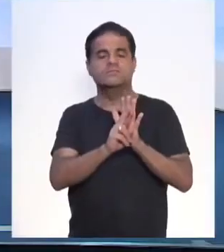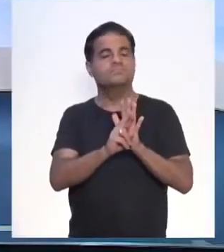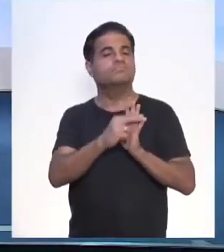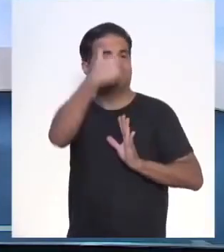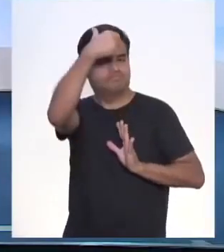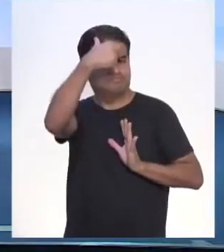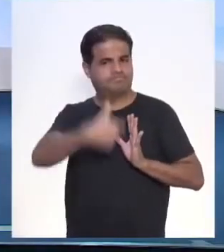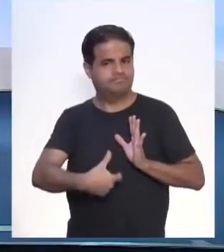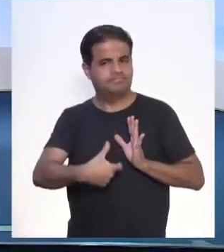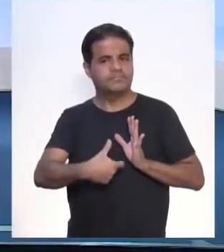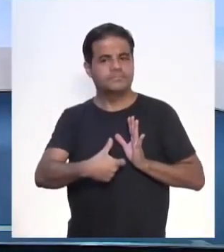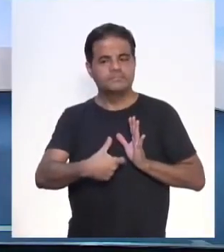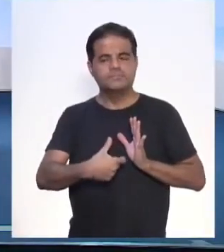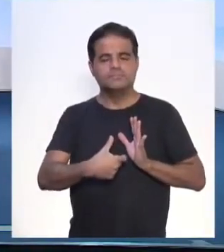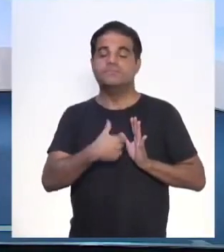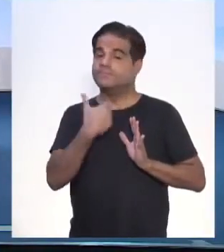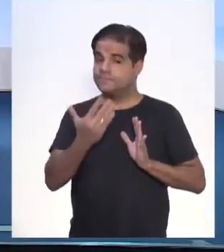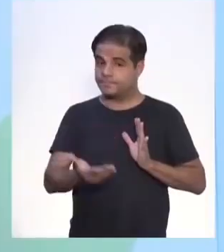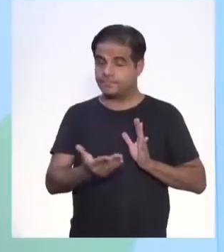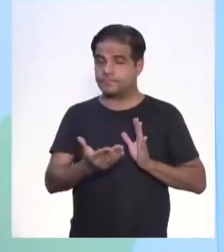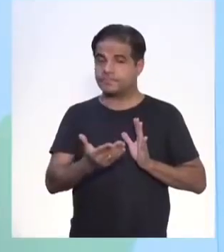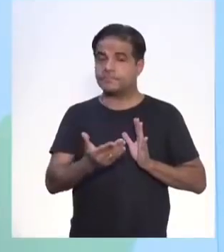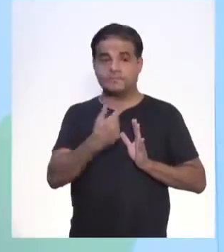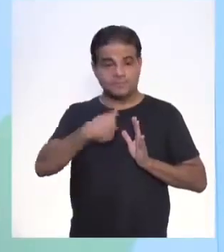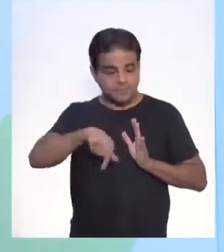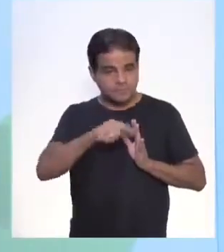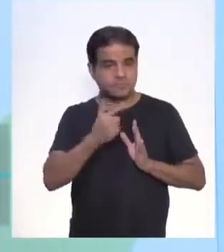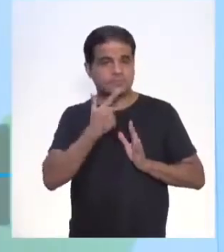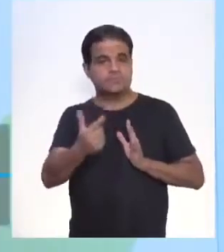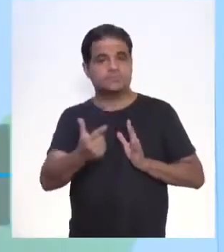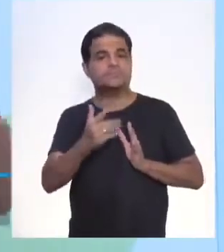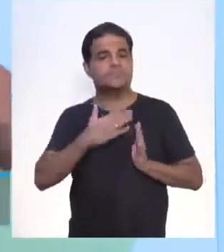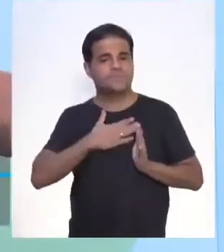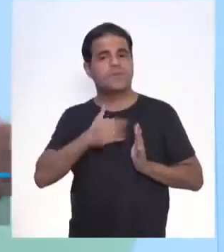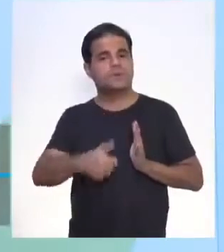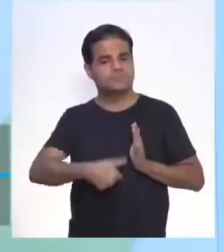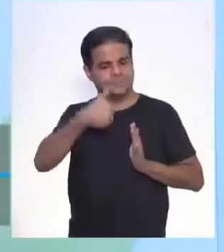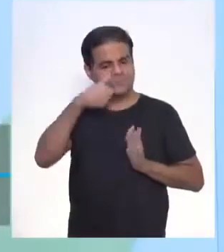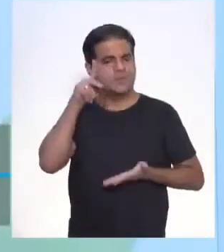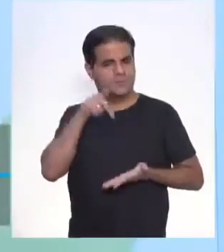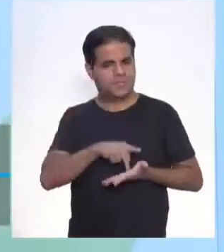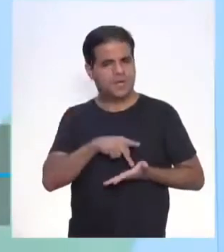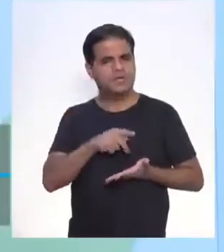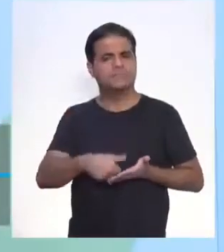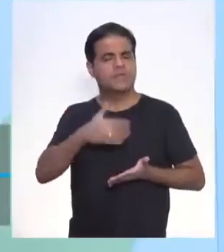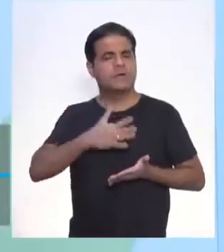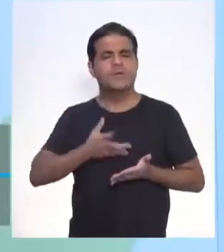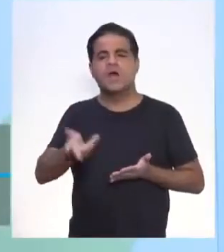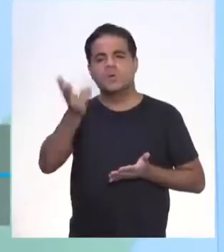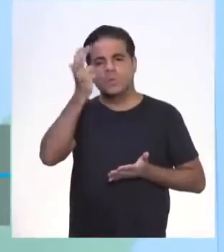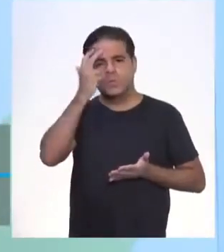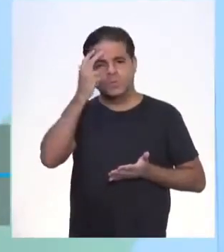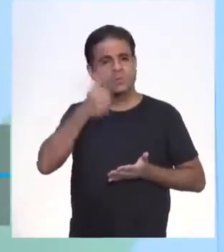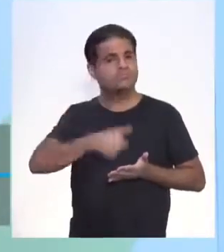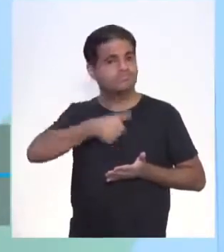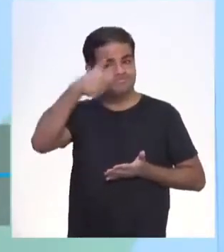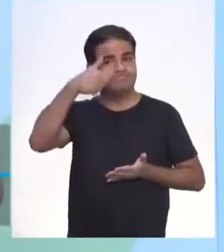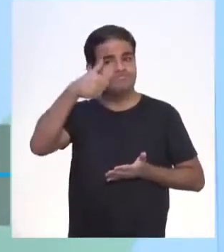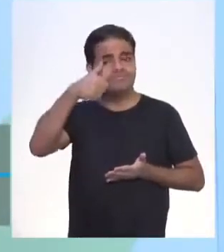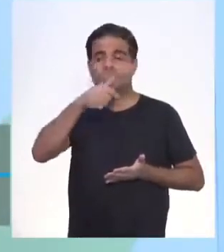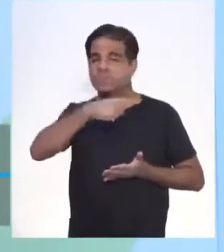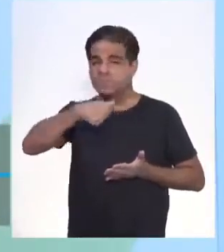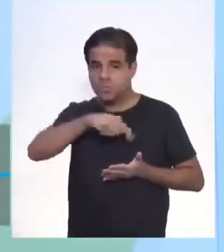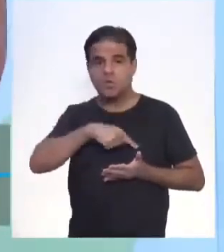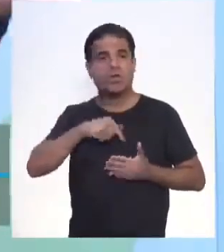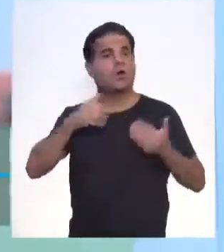etnocentrismo. Exatamente, né? Então, assim, a gente dizer que o meu é melhor, a minha realidade é melhor. A minha cultura, a minha história. E que a